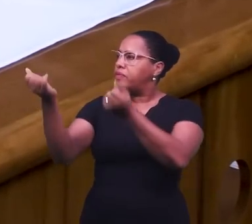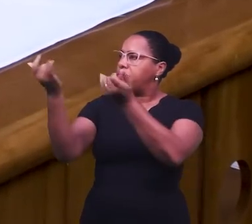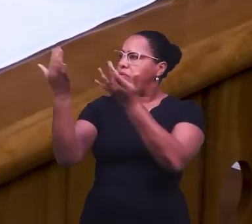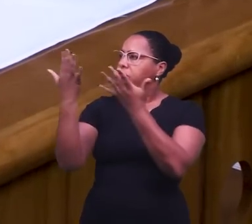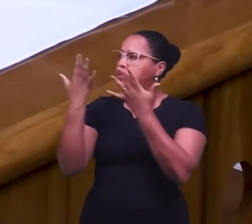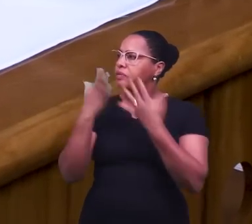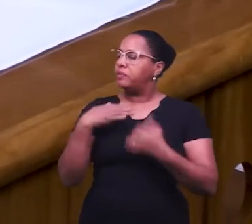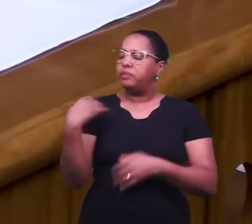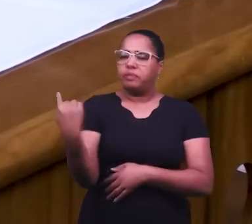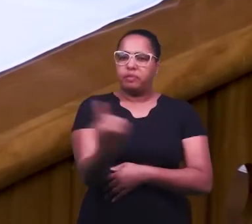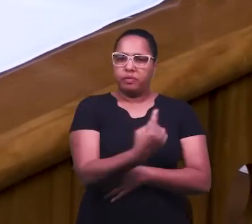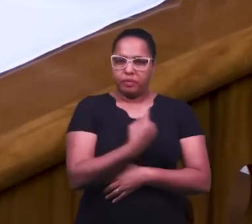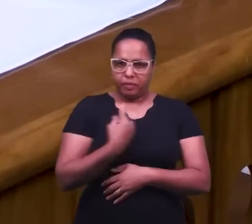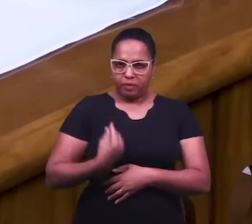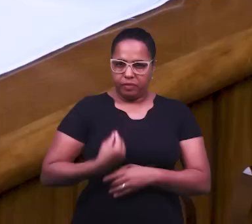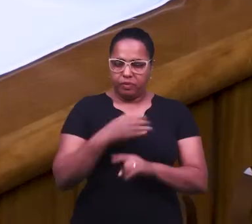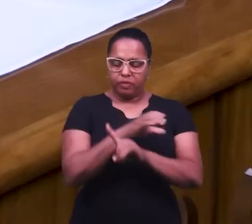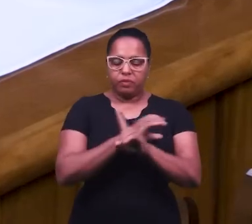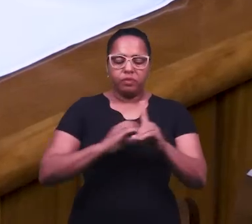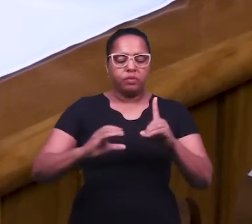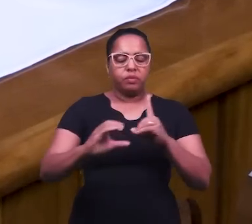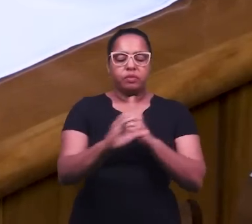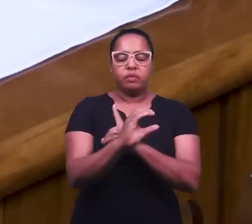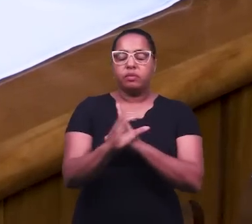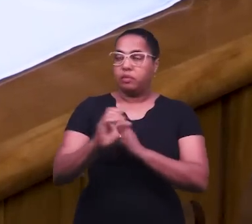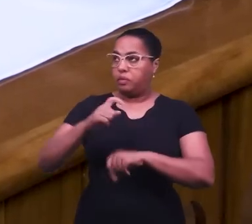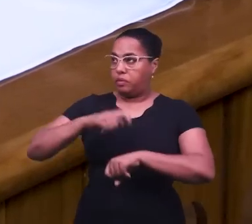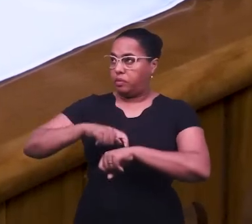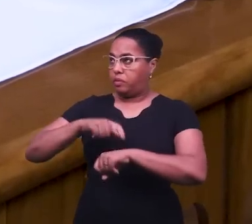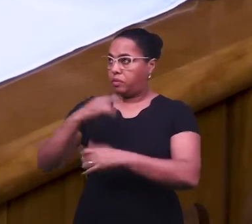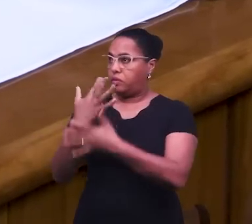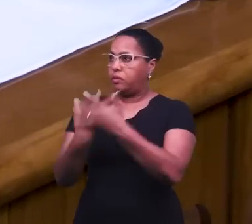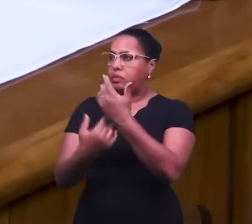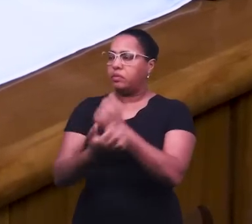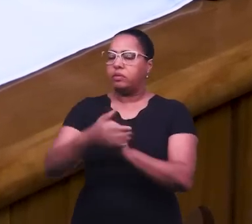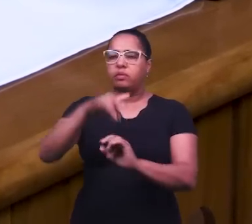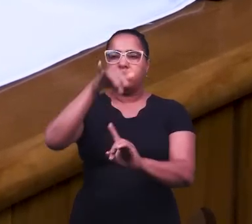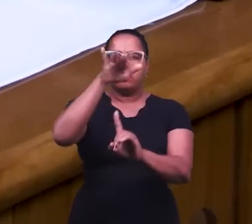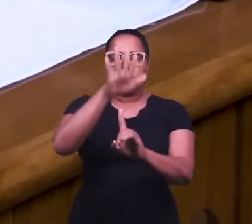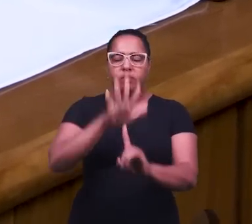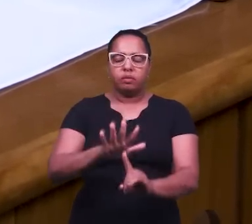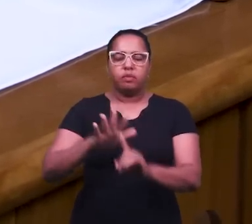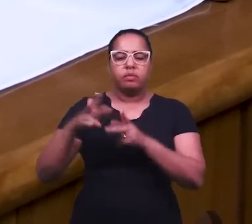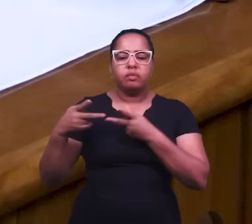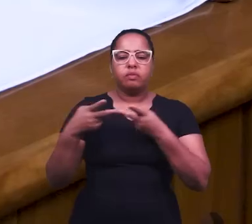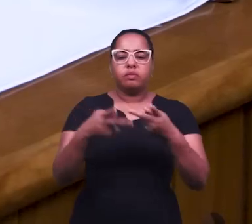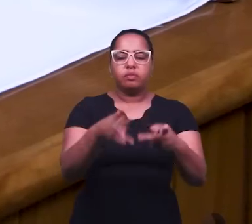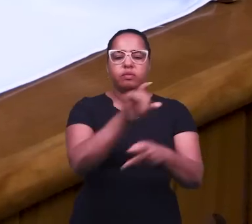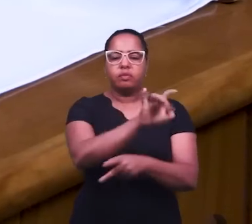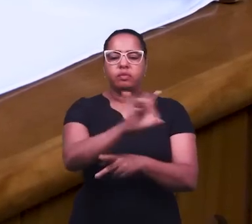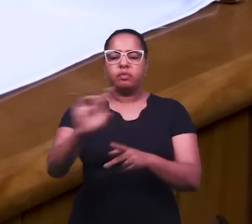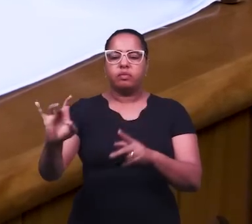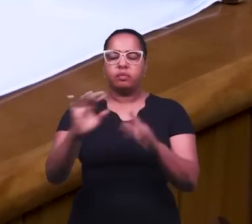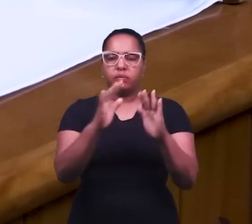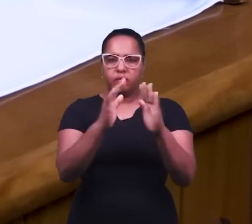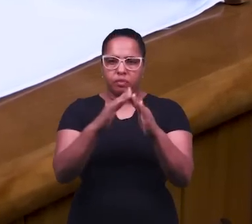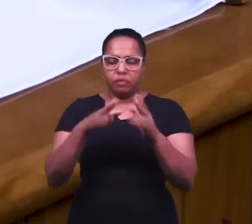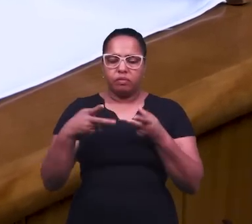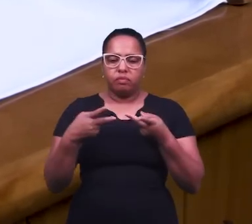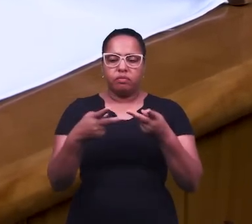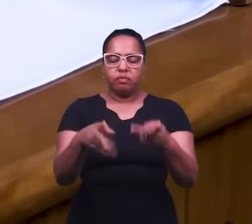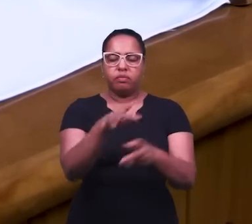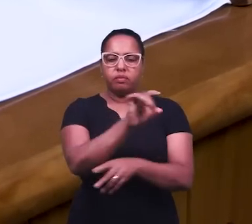nós neste culto, para que nesta hora a Tua mão possa estar presente em cada lar, em cada coração, onde quer